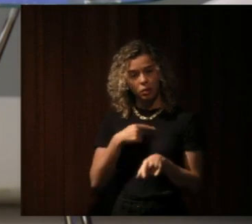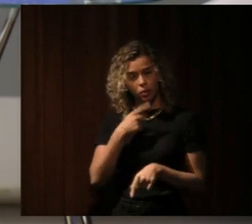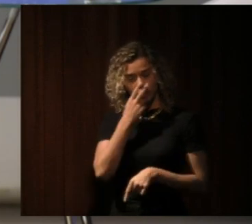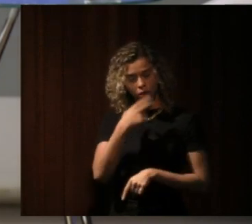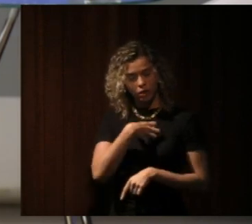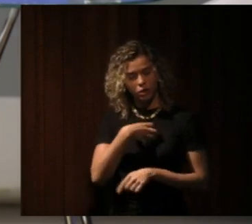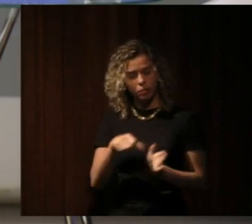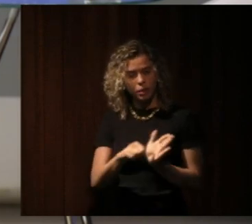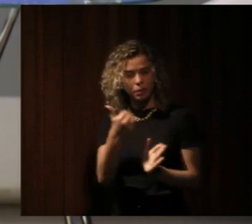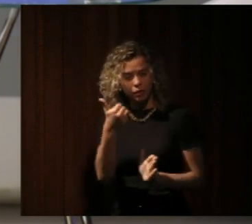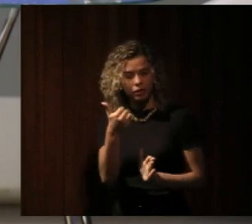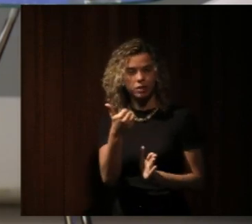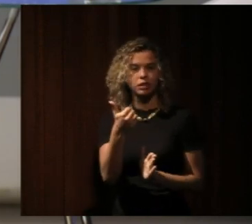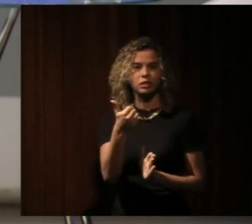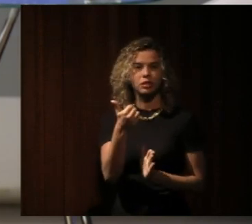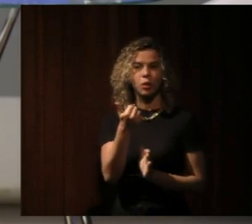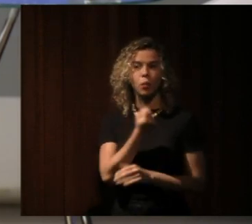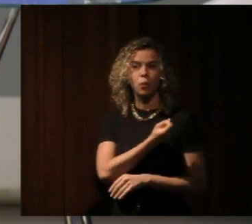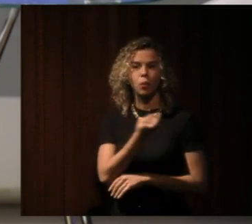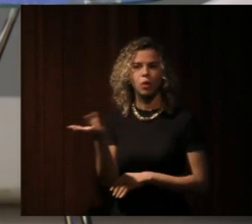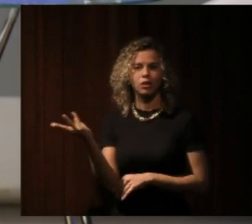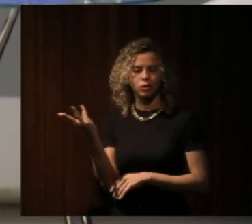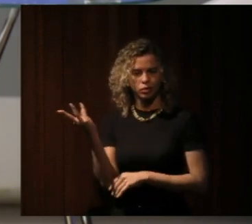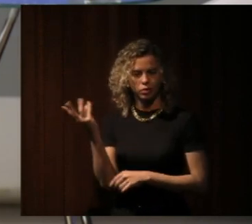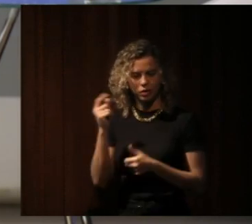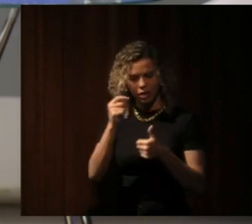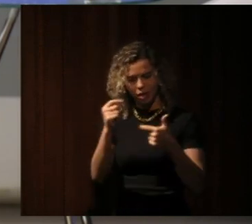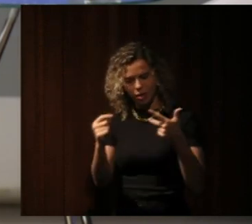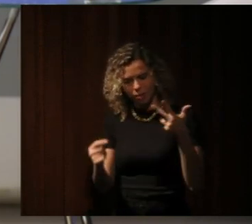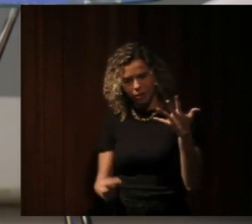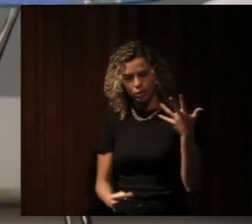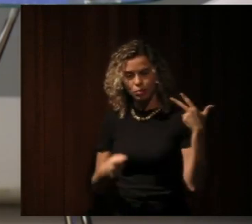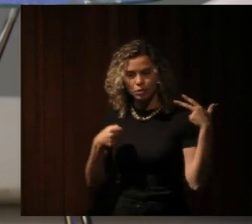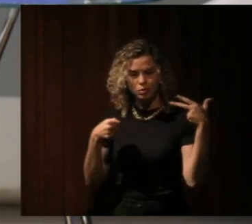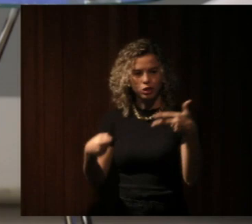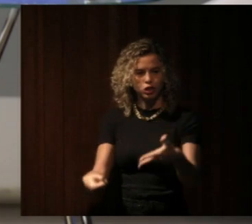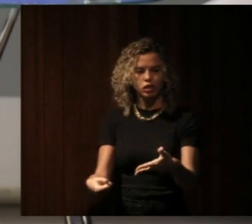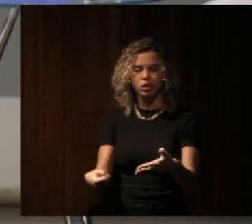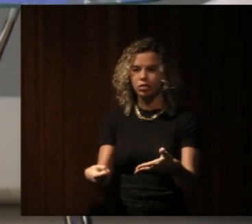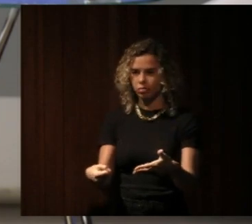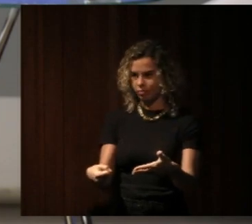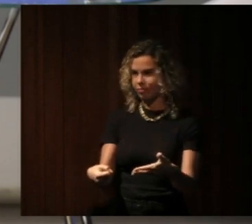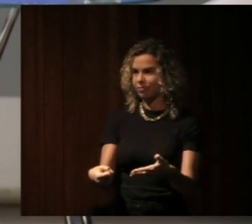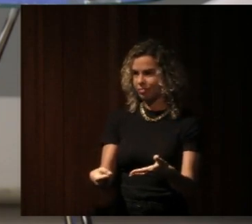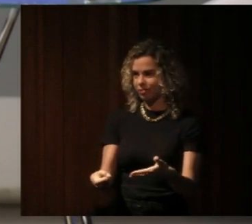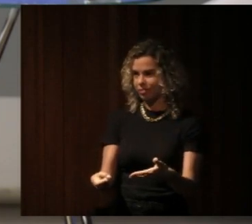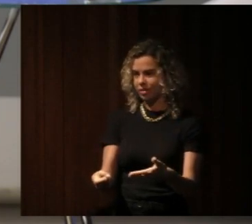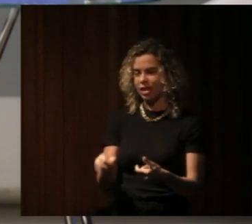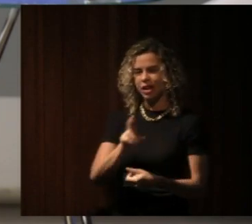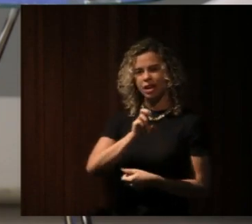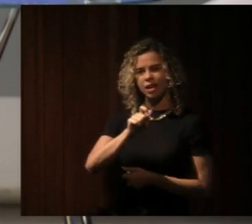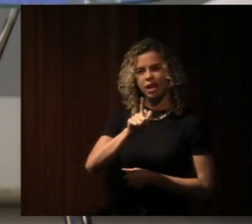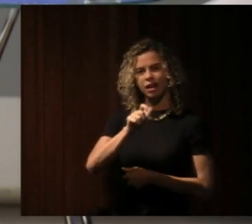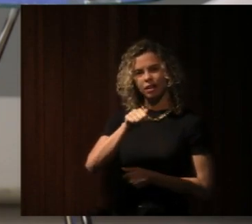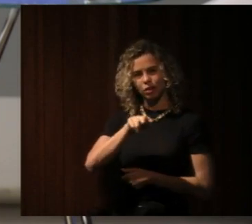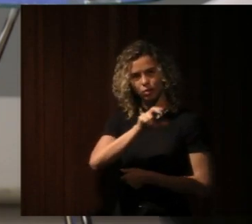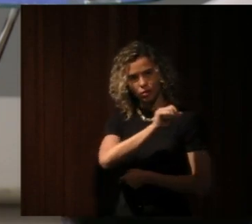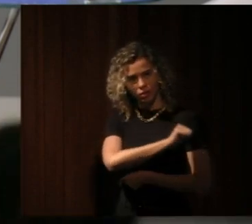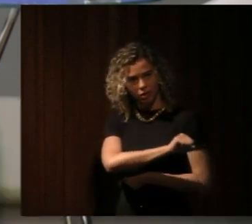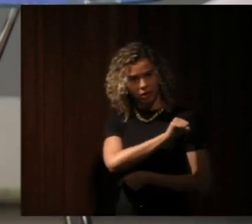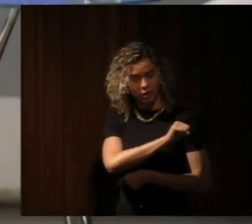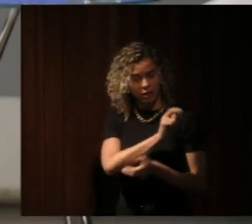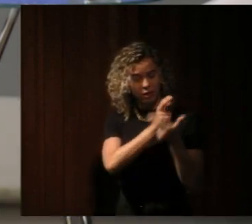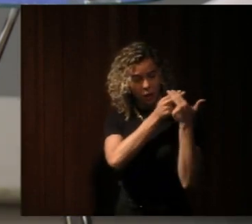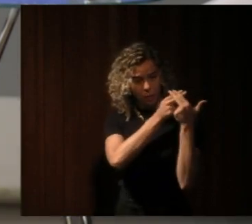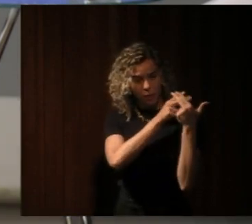primeira vez a gente teve a quantidade de elementos midiáticos na na cobertura do ataque né Realengo tinha sido muito